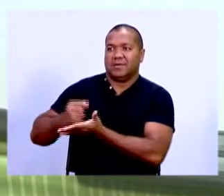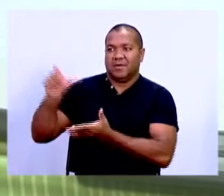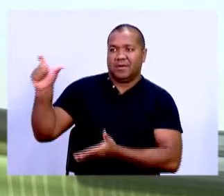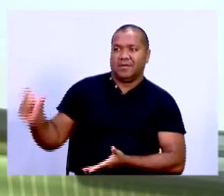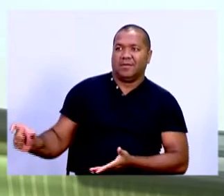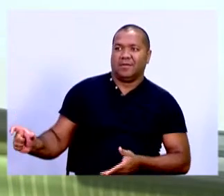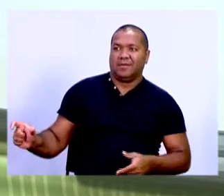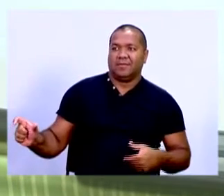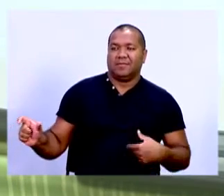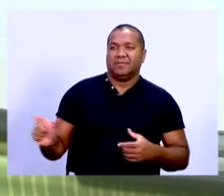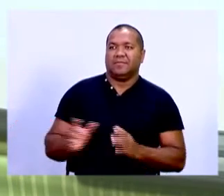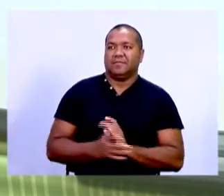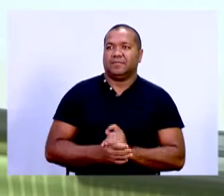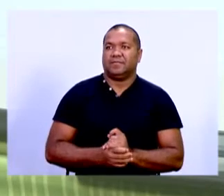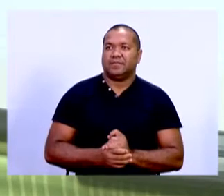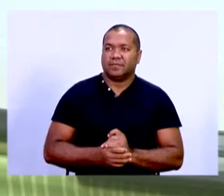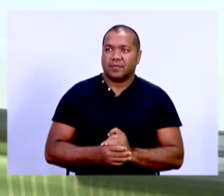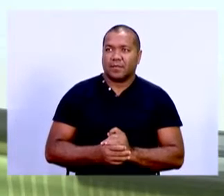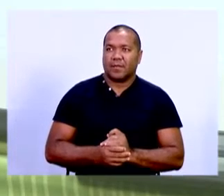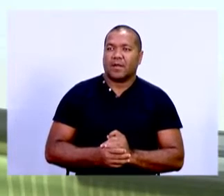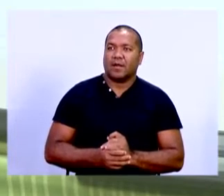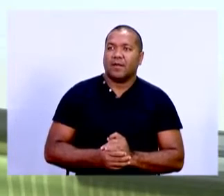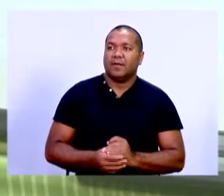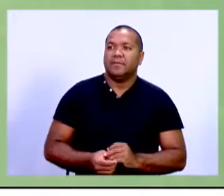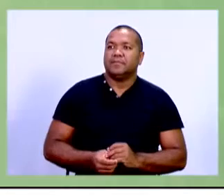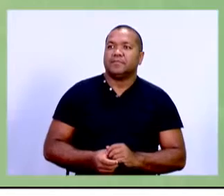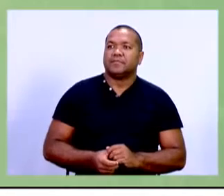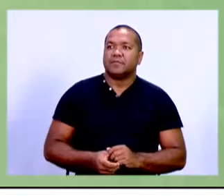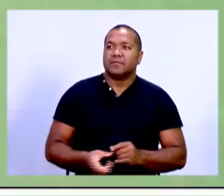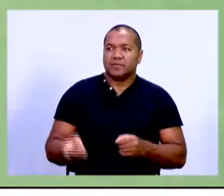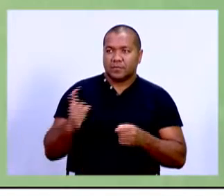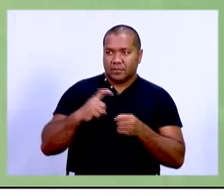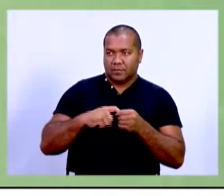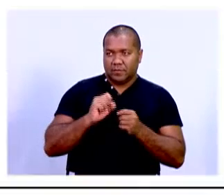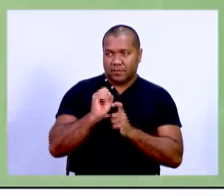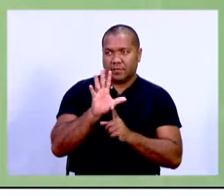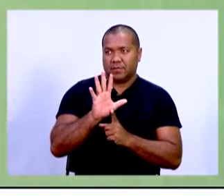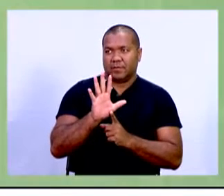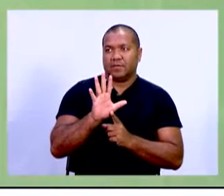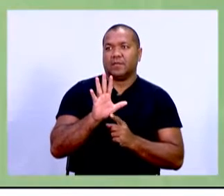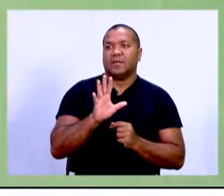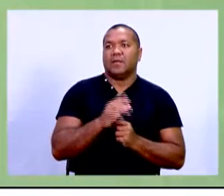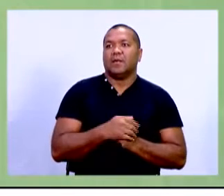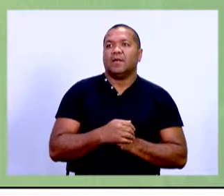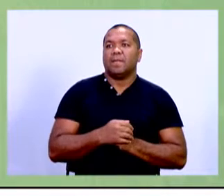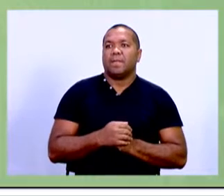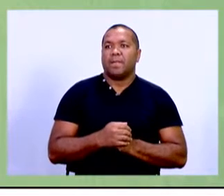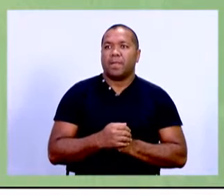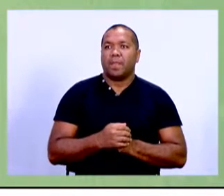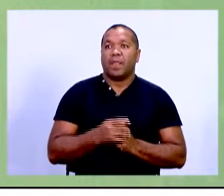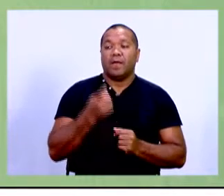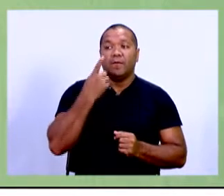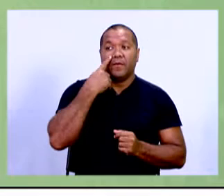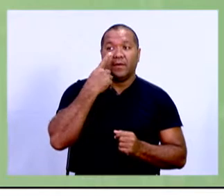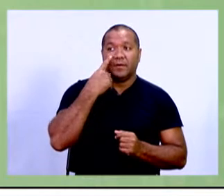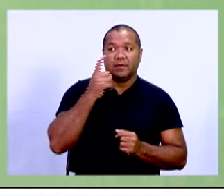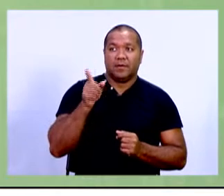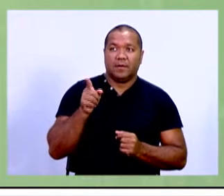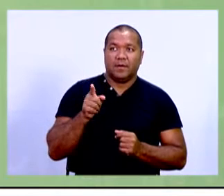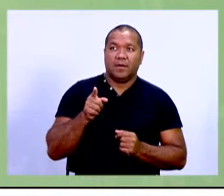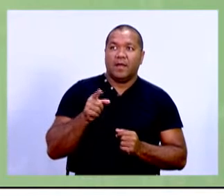em uso ali no momento, certo? Vamos voltar para os nossos slides. Olha só,